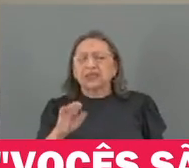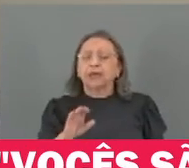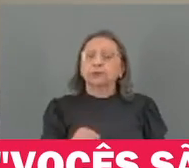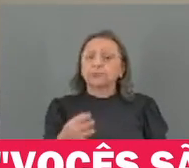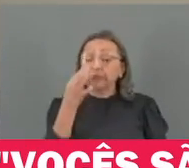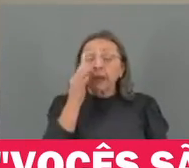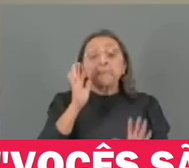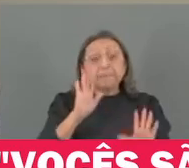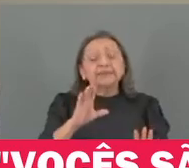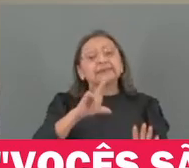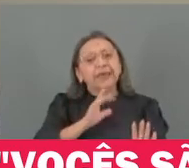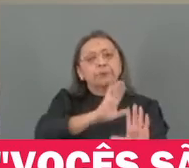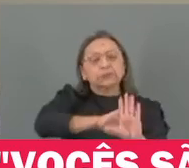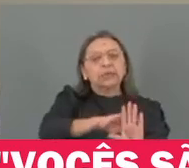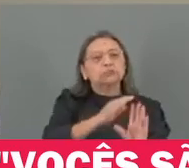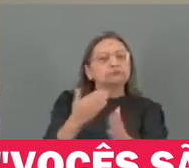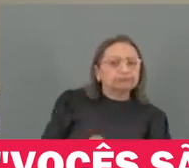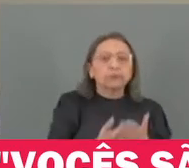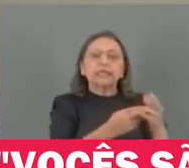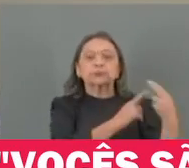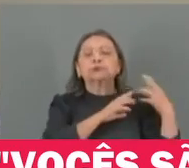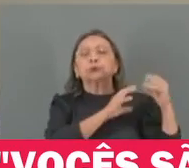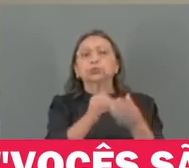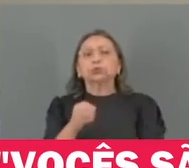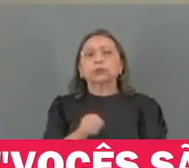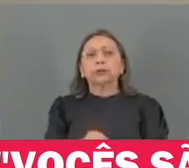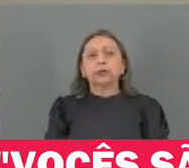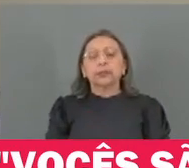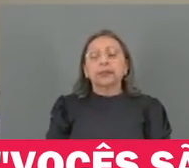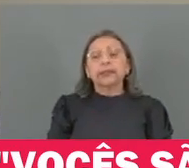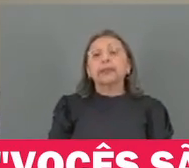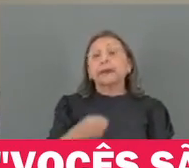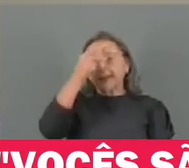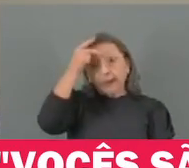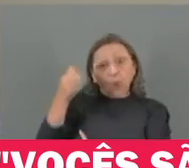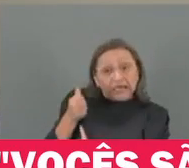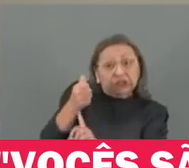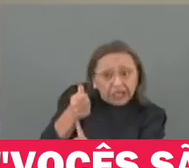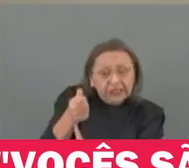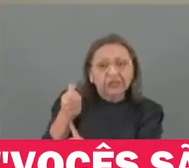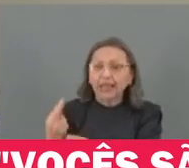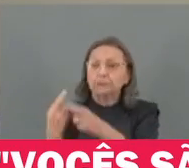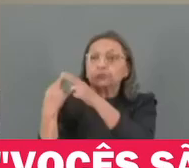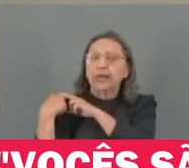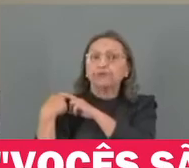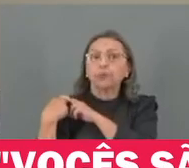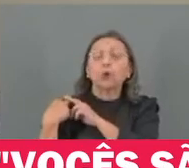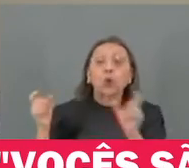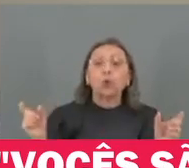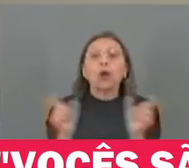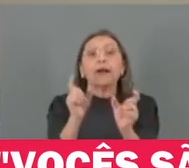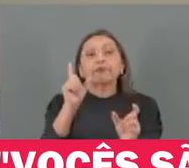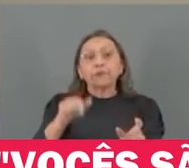agente catalisador disso tudo. E o agente catalisador, o agente catalisador, por coincidência, foi